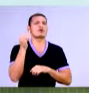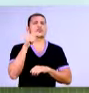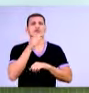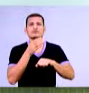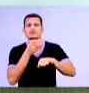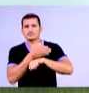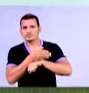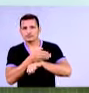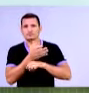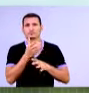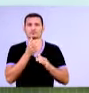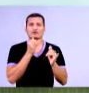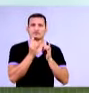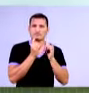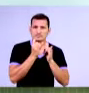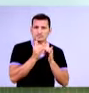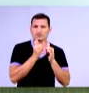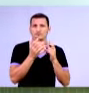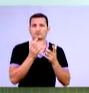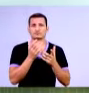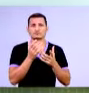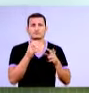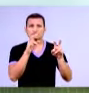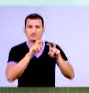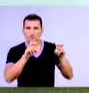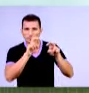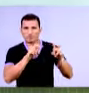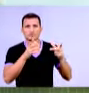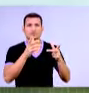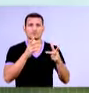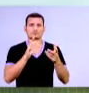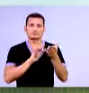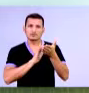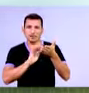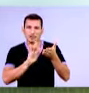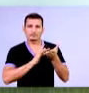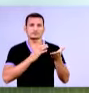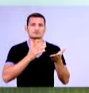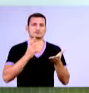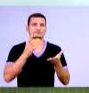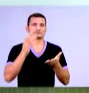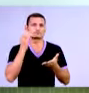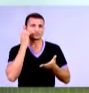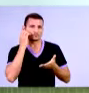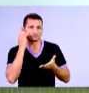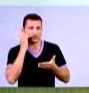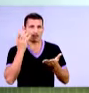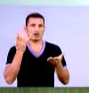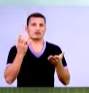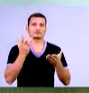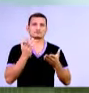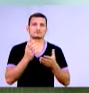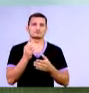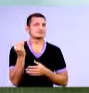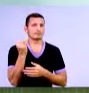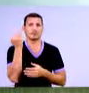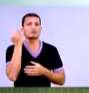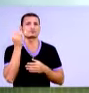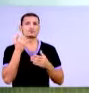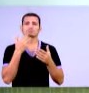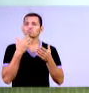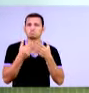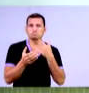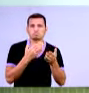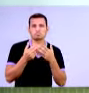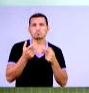acessando a informação por meio de um computador, por meio de um tablet, por meio de um celular, ou de qualquer outro